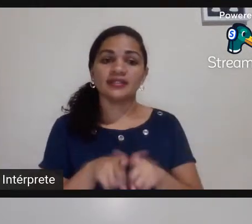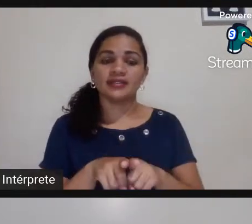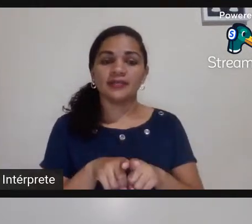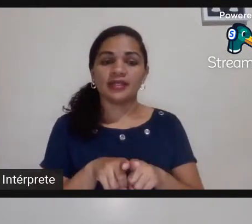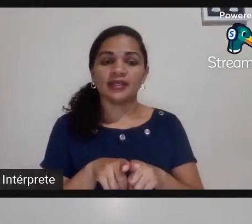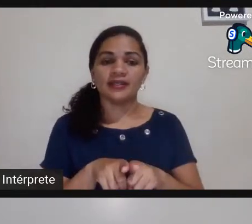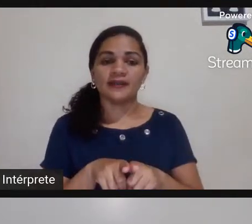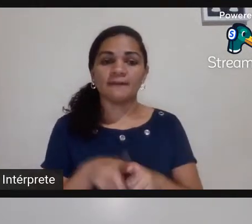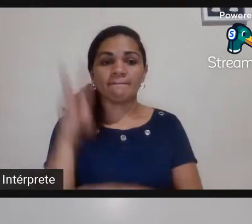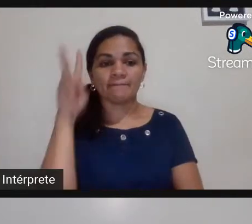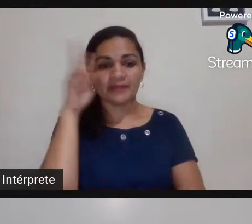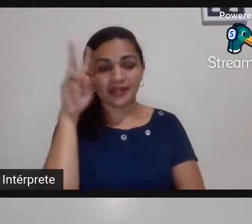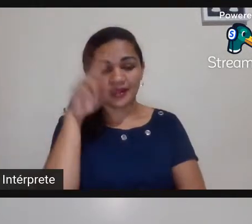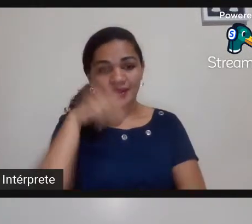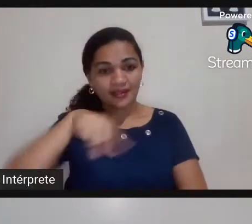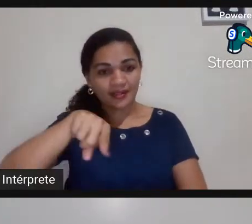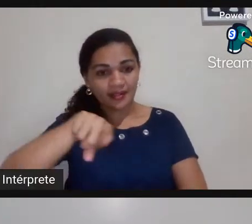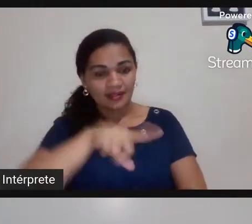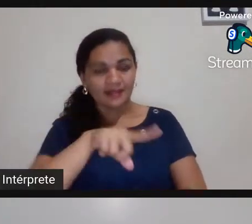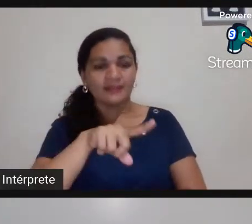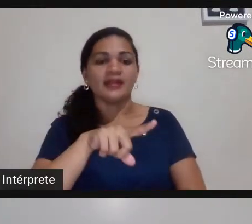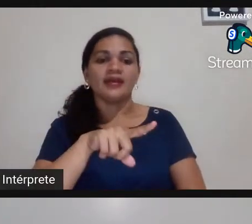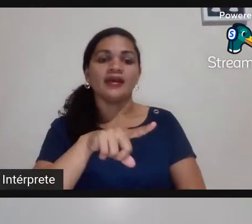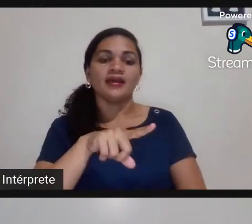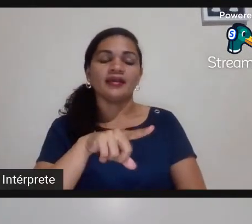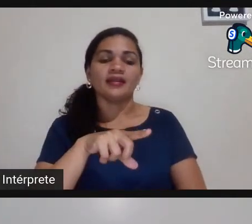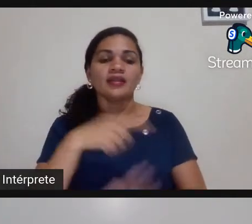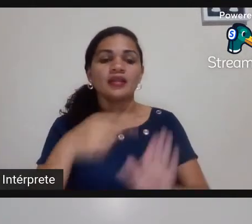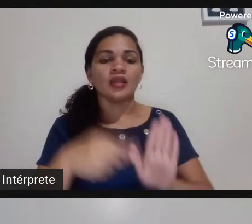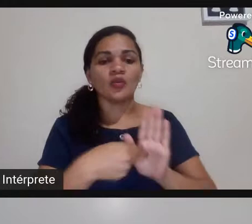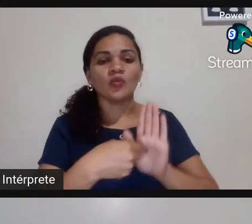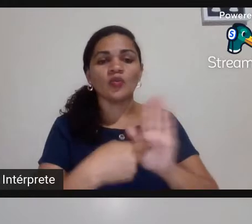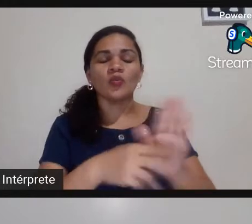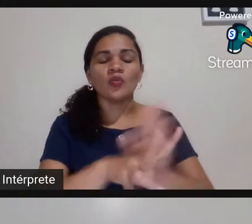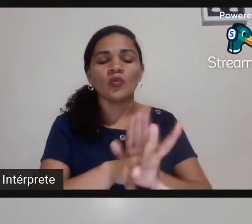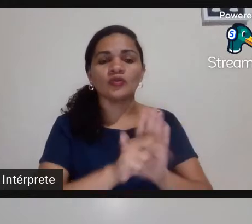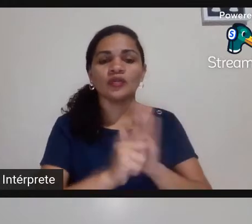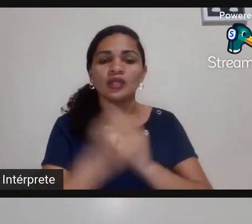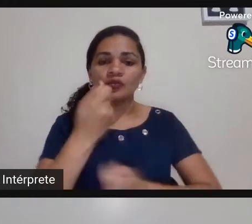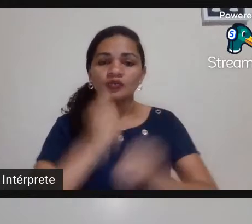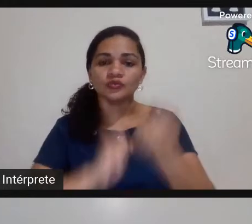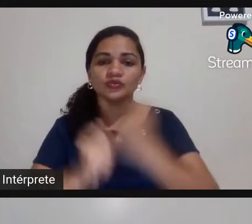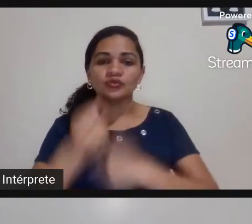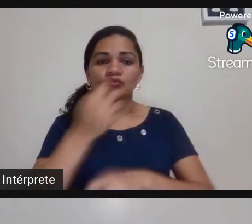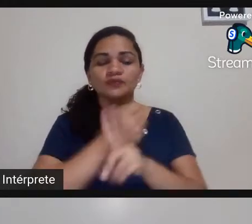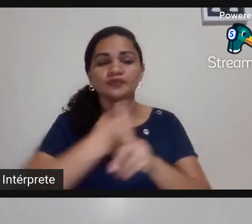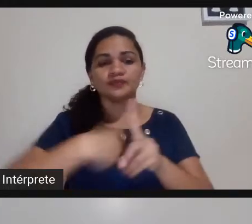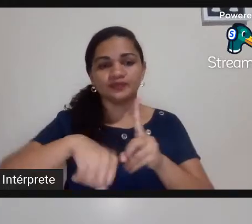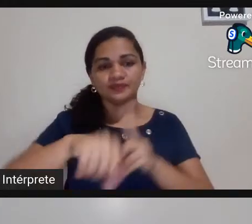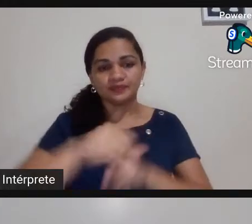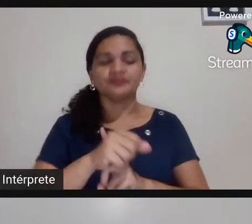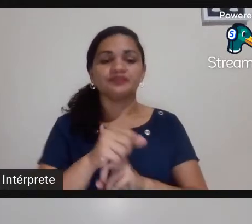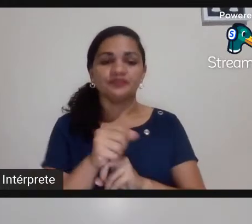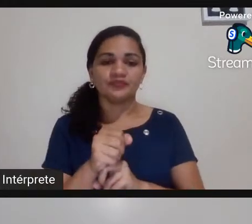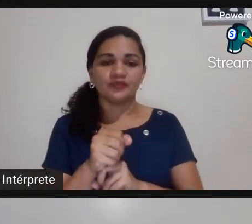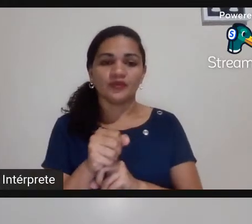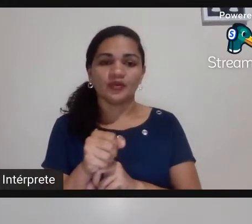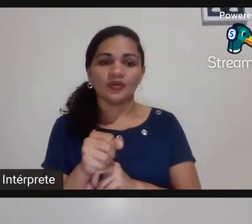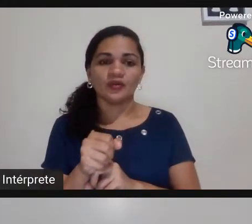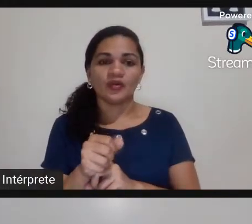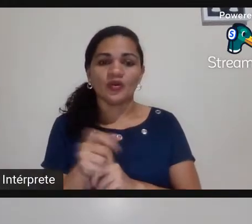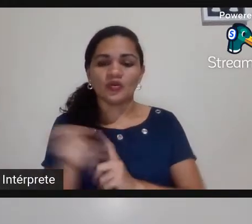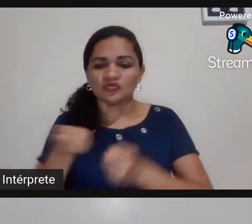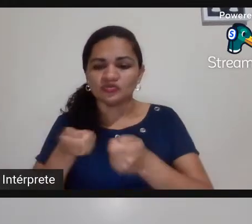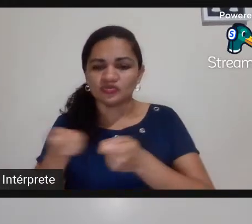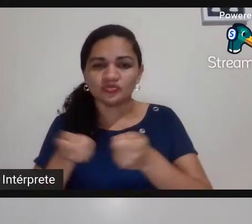é que nós estamos no modelo de desenvolvimento sócio-econômico né baseado infelizmente do consumismo onde muitas vezes